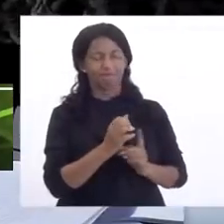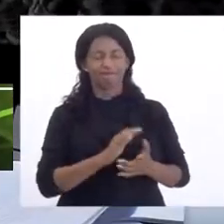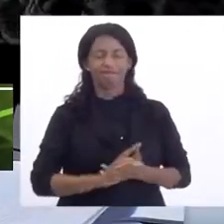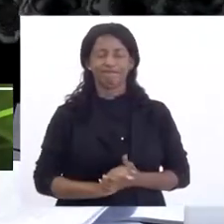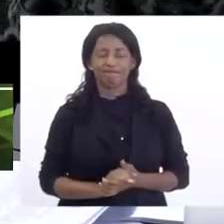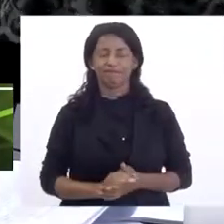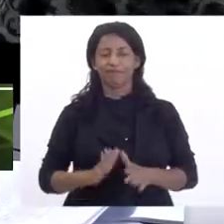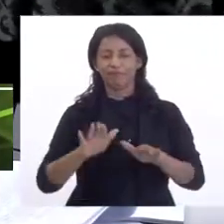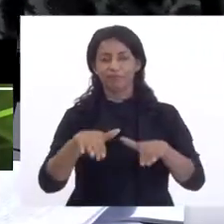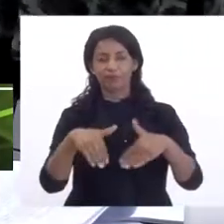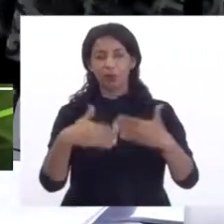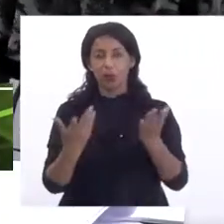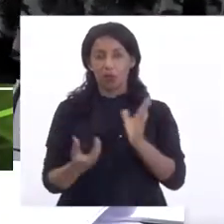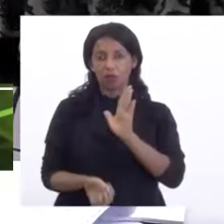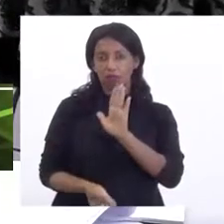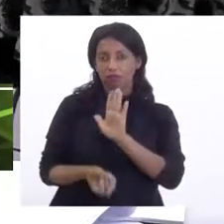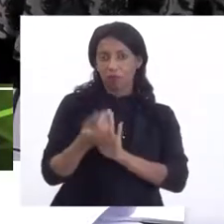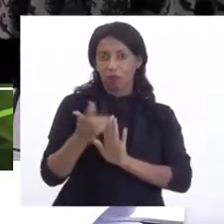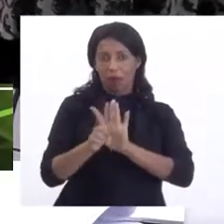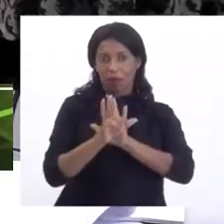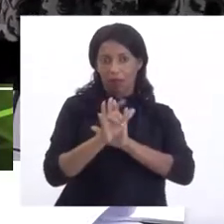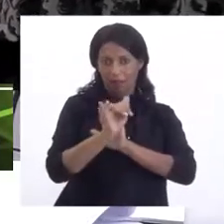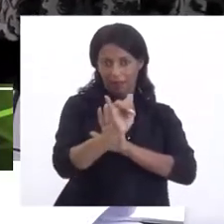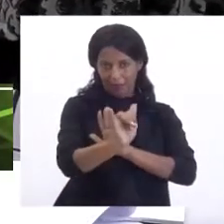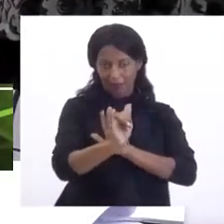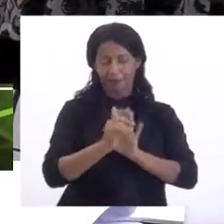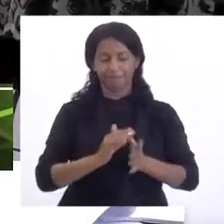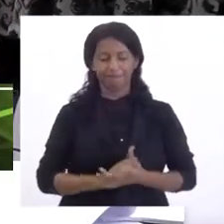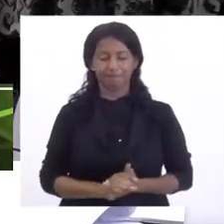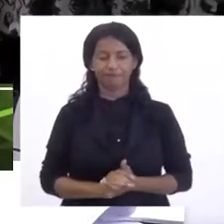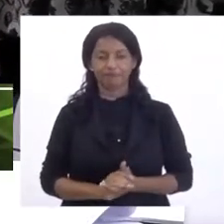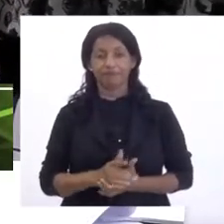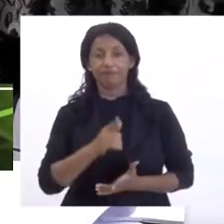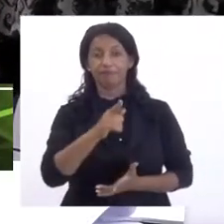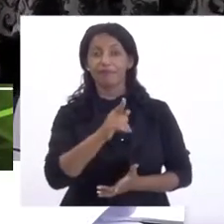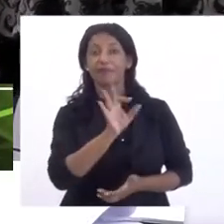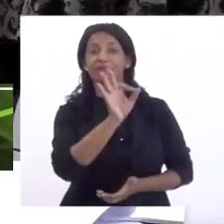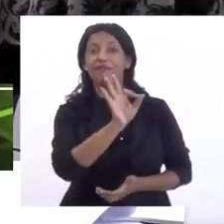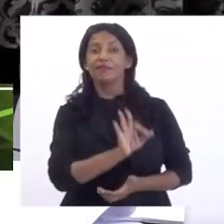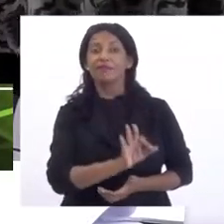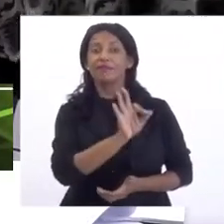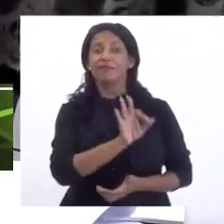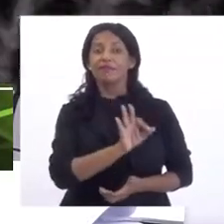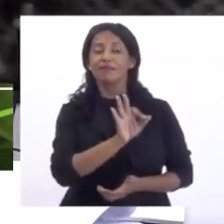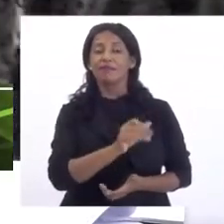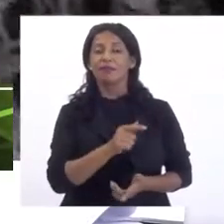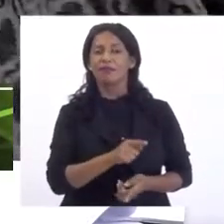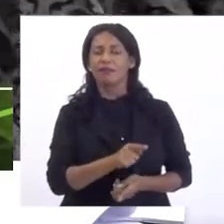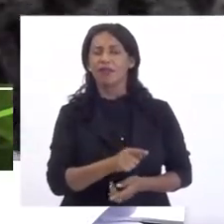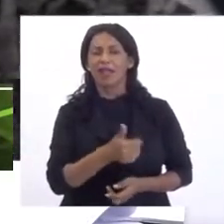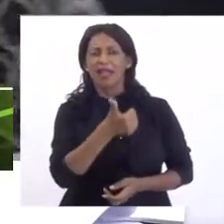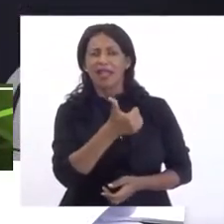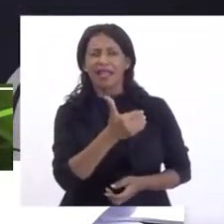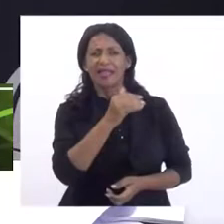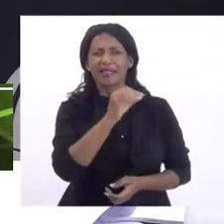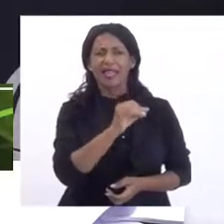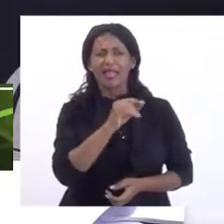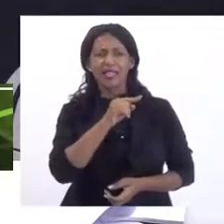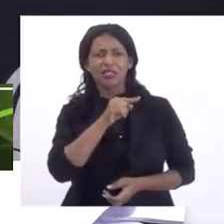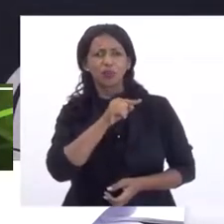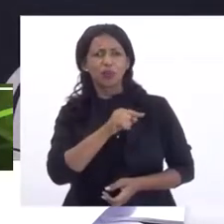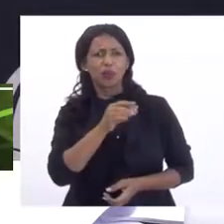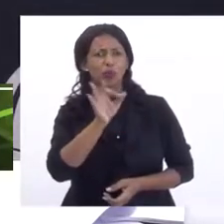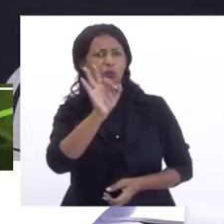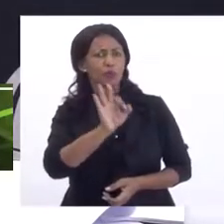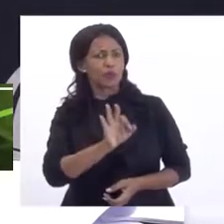nós criamos a lei, deputado, secretário Nelson Rocha, esse percentual era 10 pontos percentuais, não